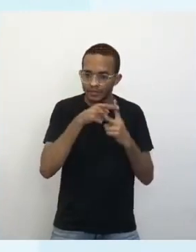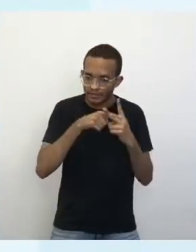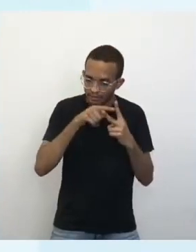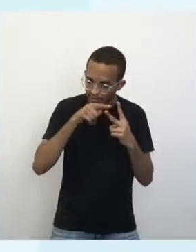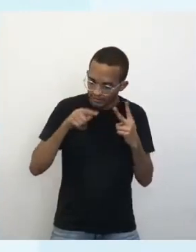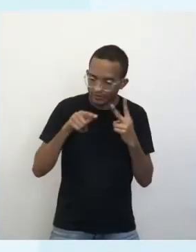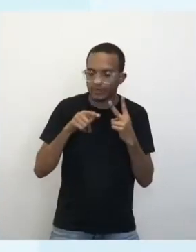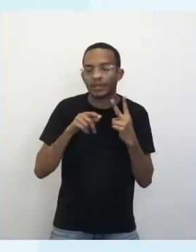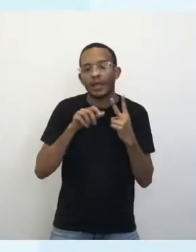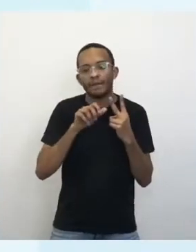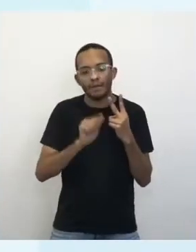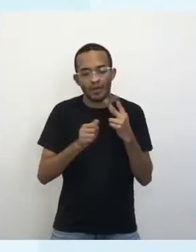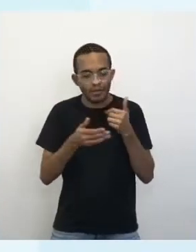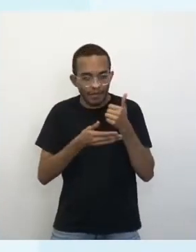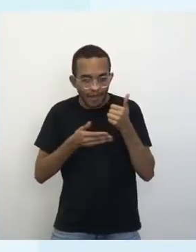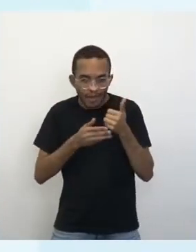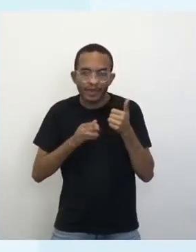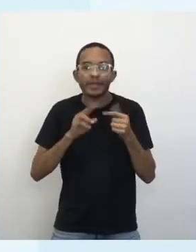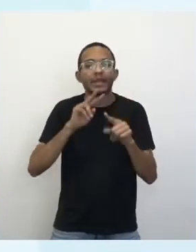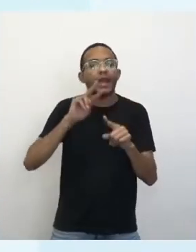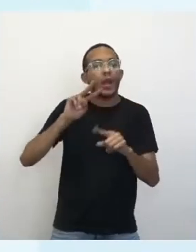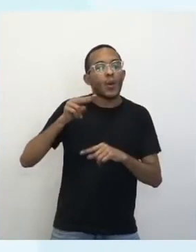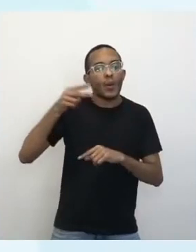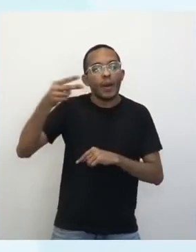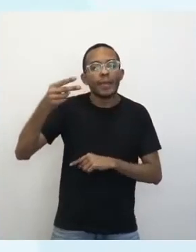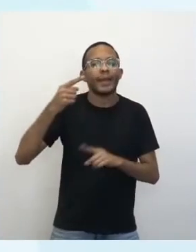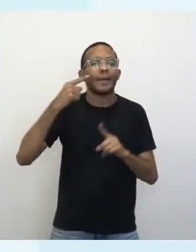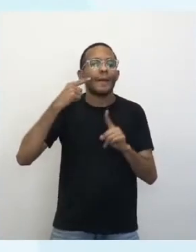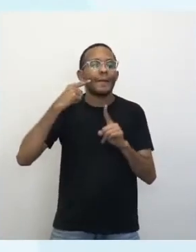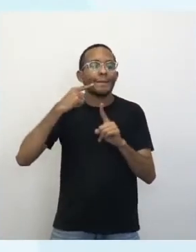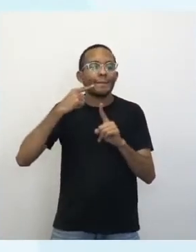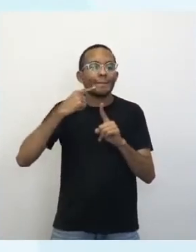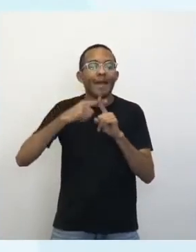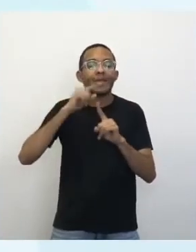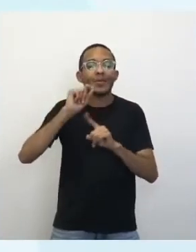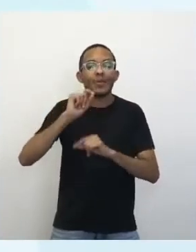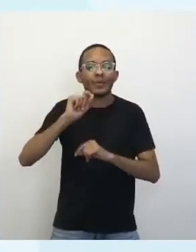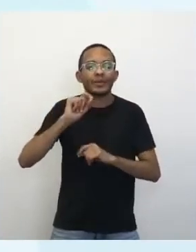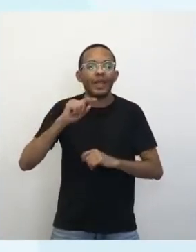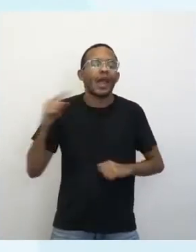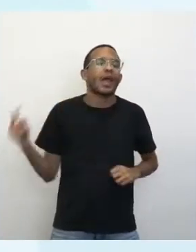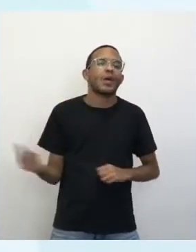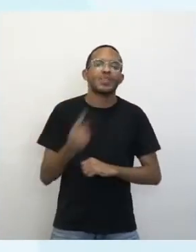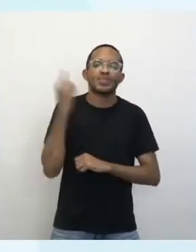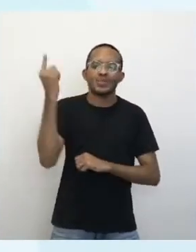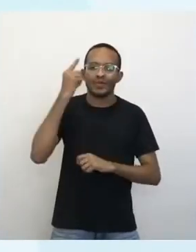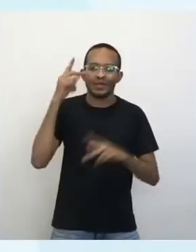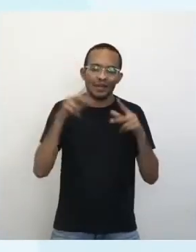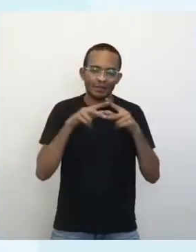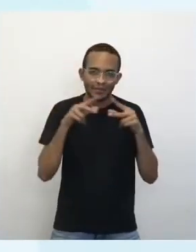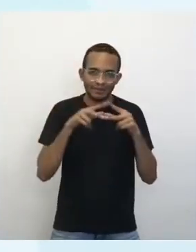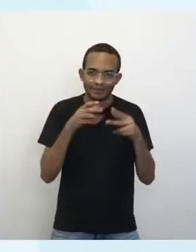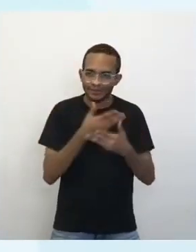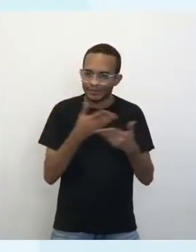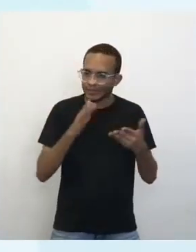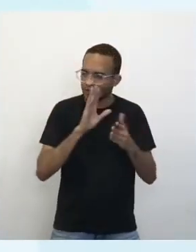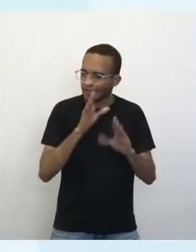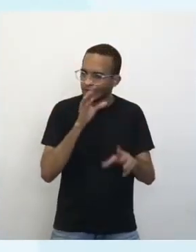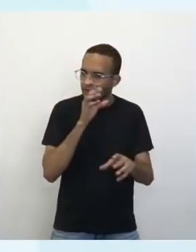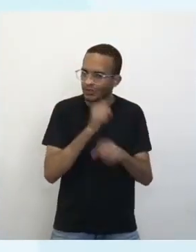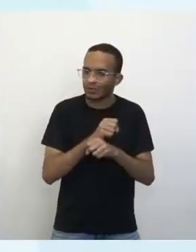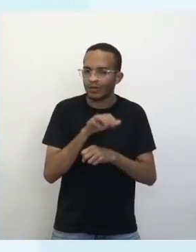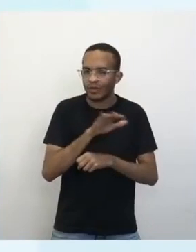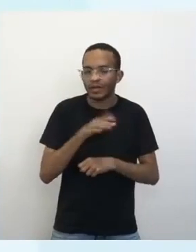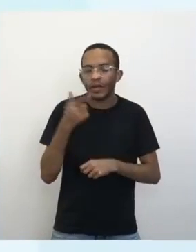de apótema da base ao quadrado mais a altura da pirâmide ao quadrado. E você já calculou